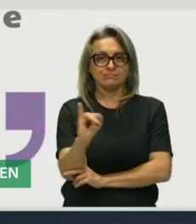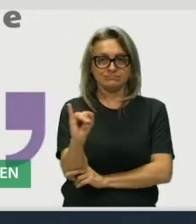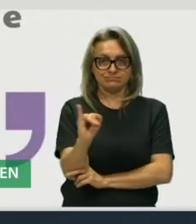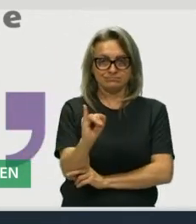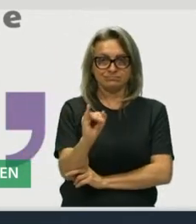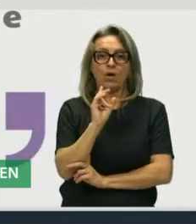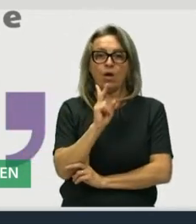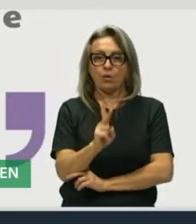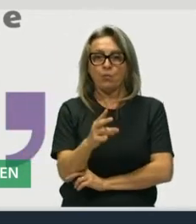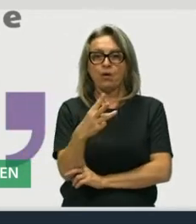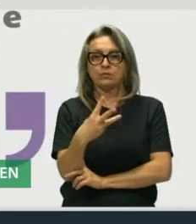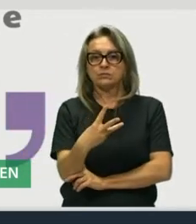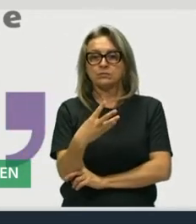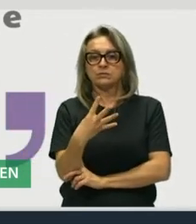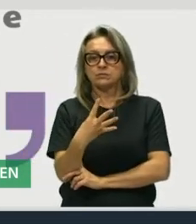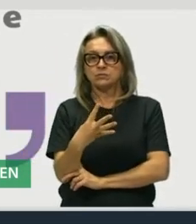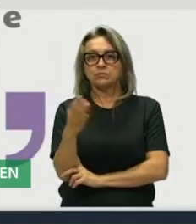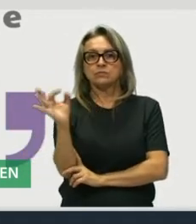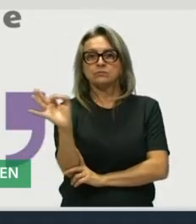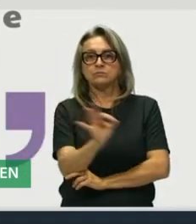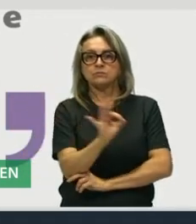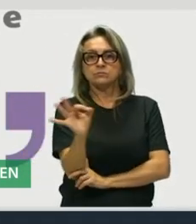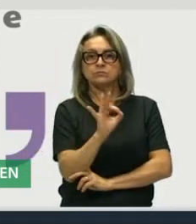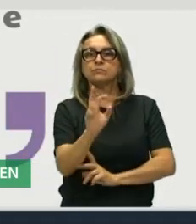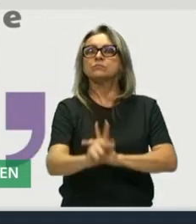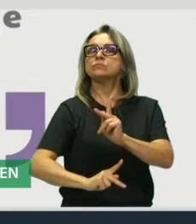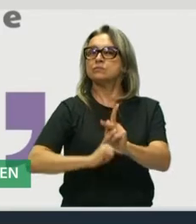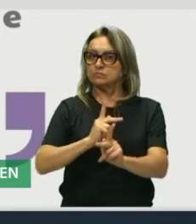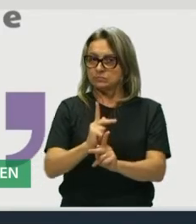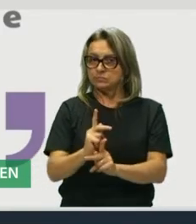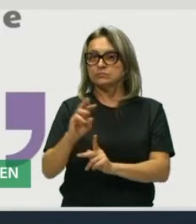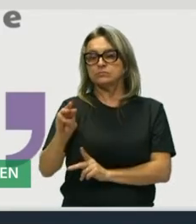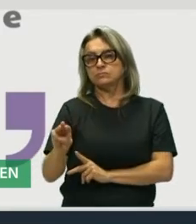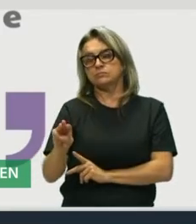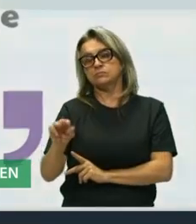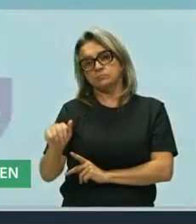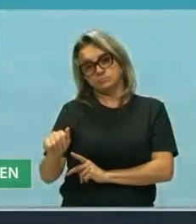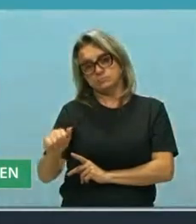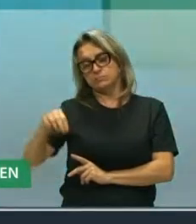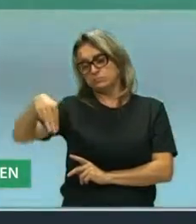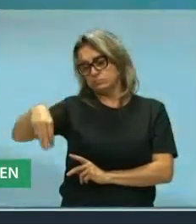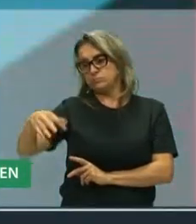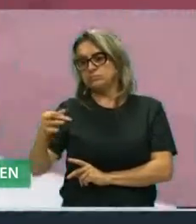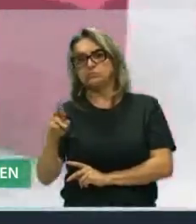34% da população que está hoje na ANFRE.